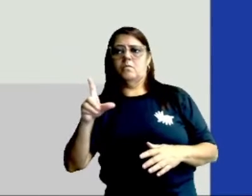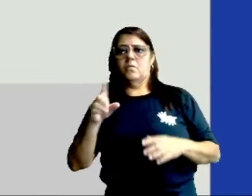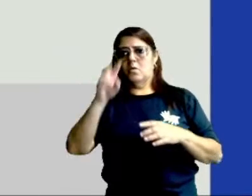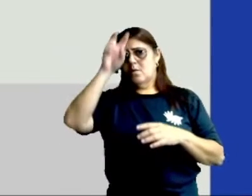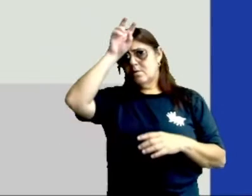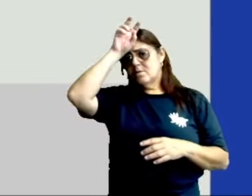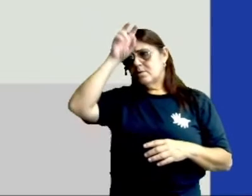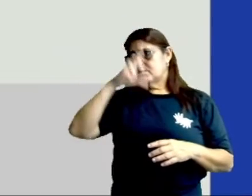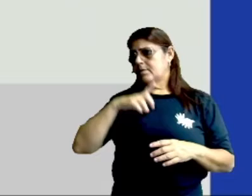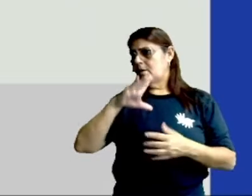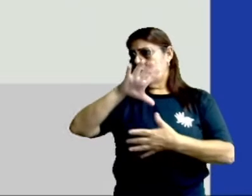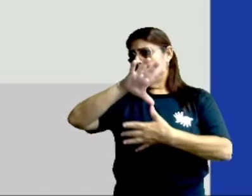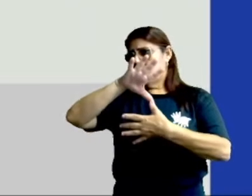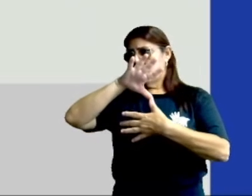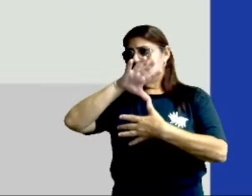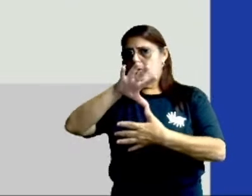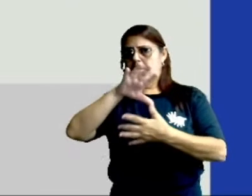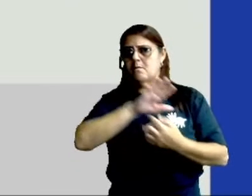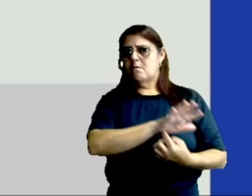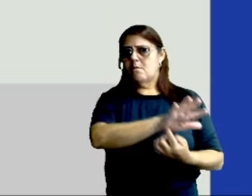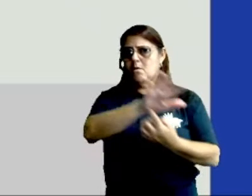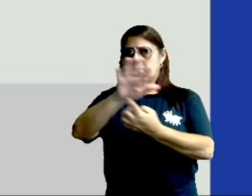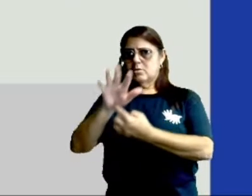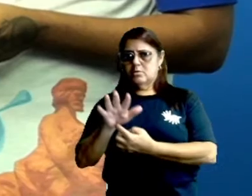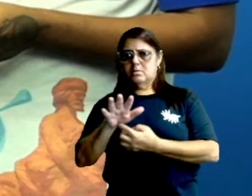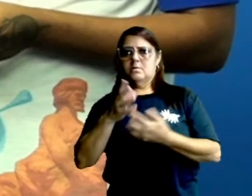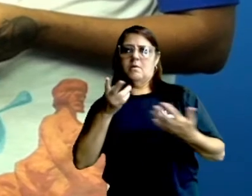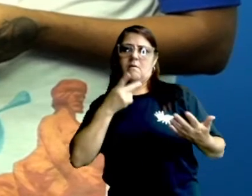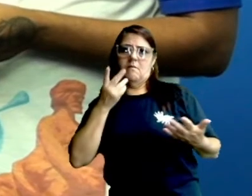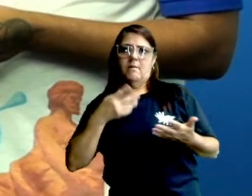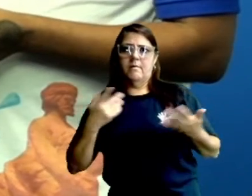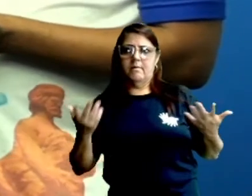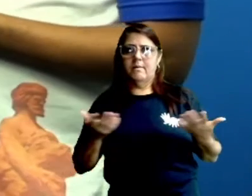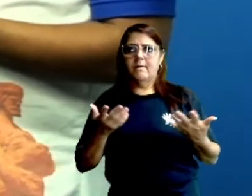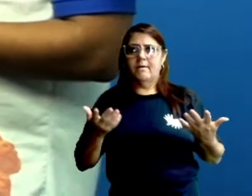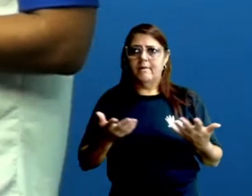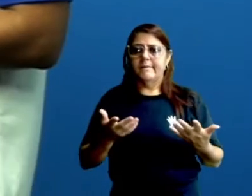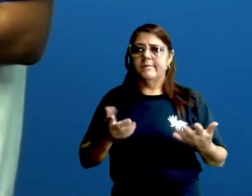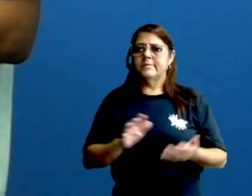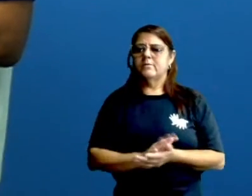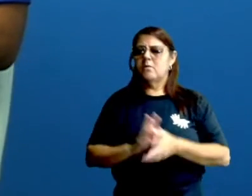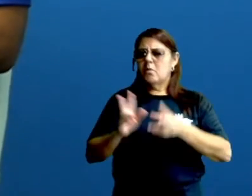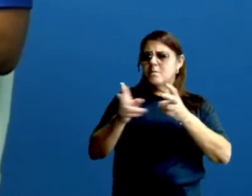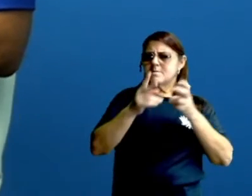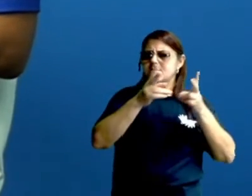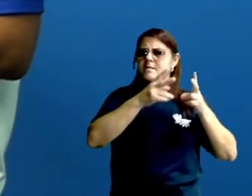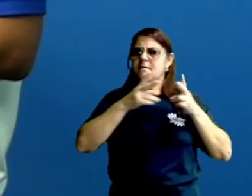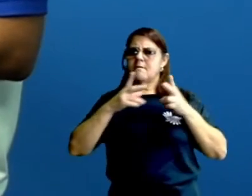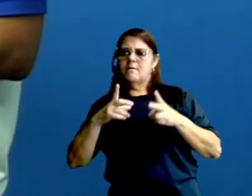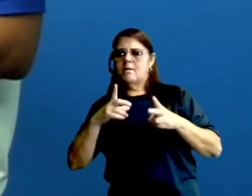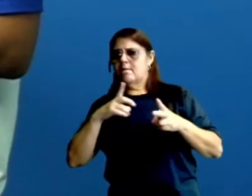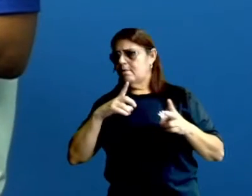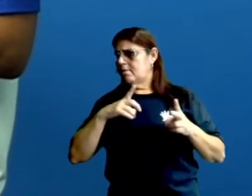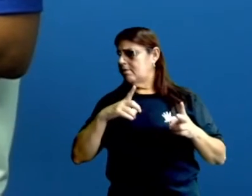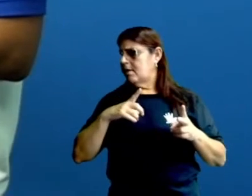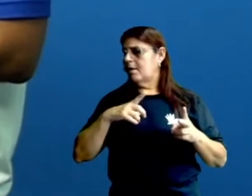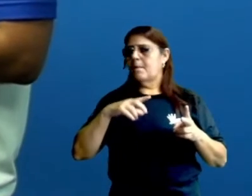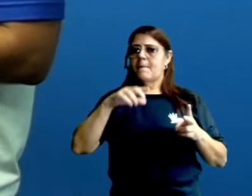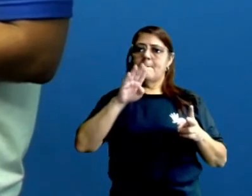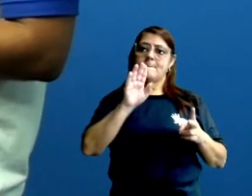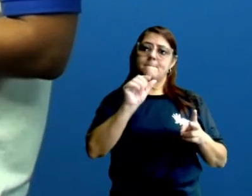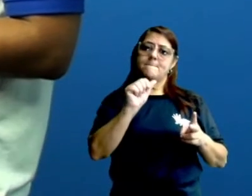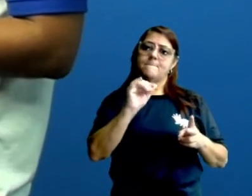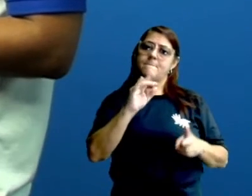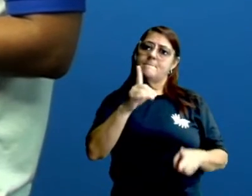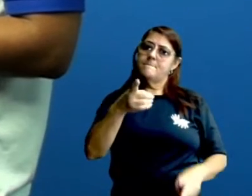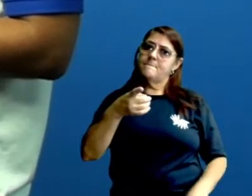é isso aqui é um mapa mostrando para vocês o que eu tava falando agora a pouco tá aí vocês vão observar que existiu baixo Egito